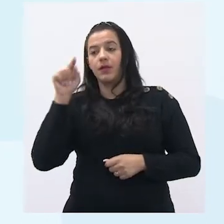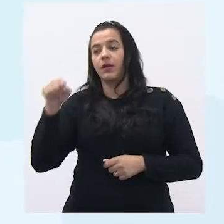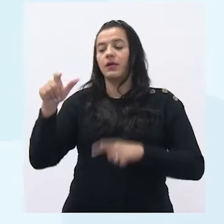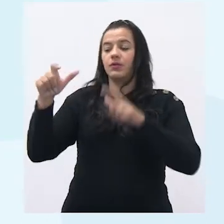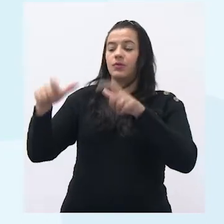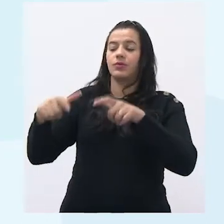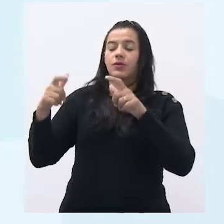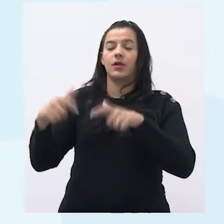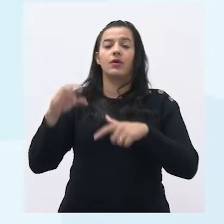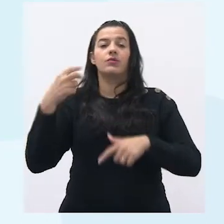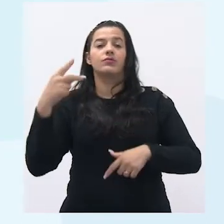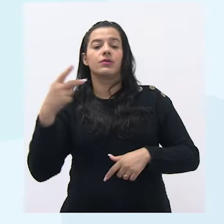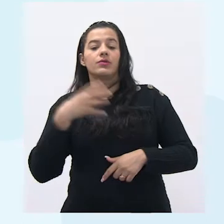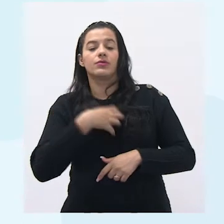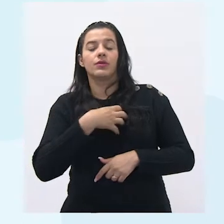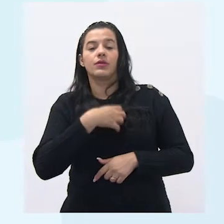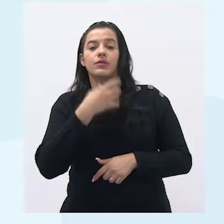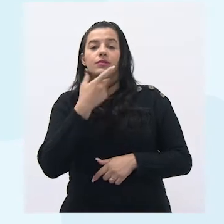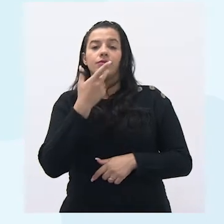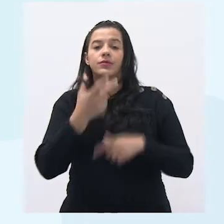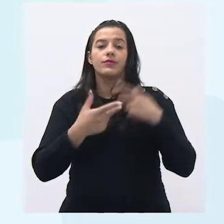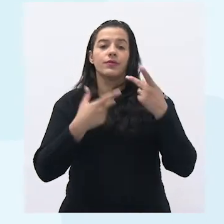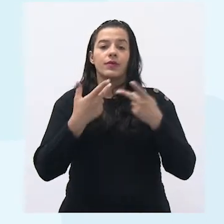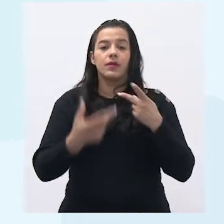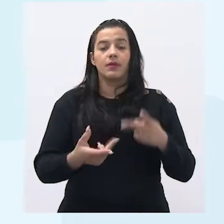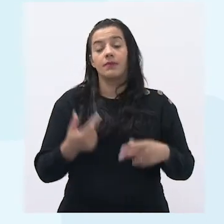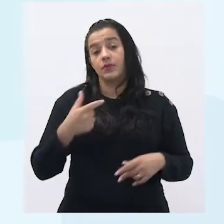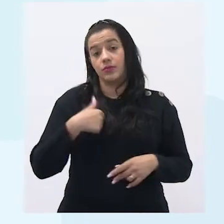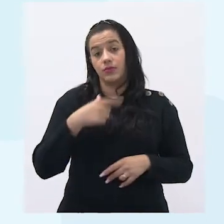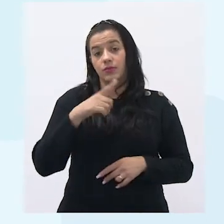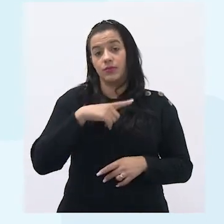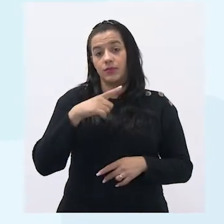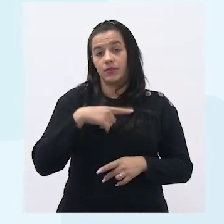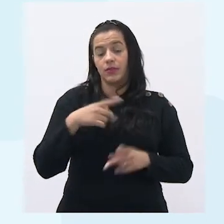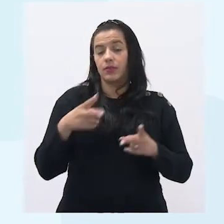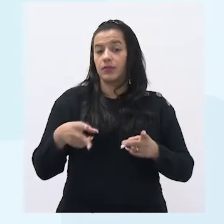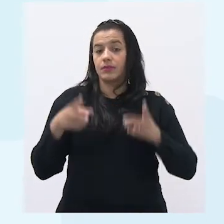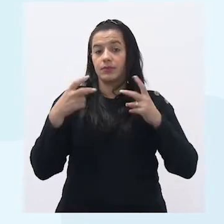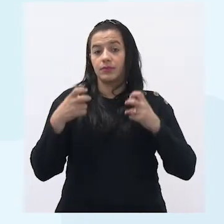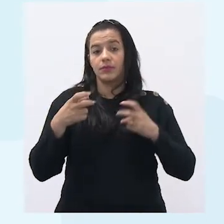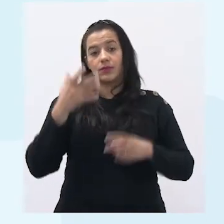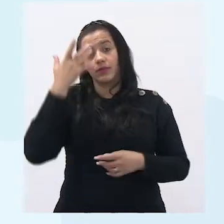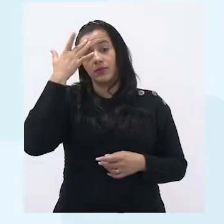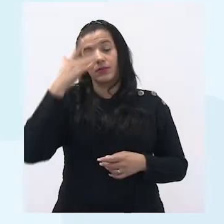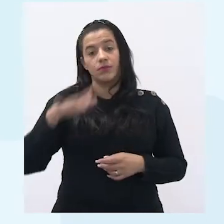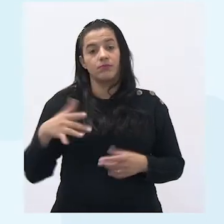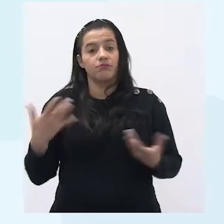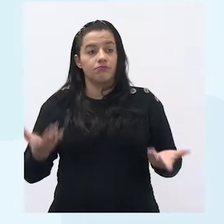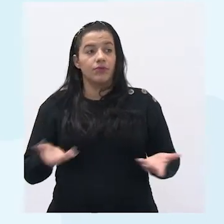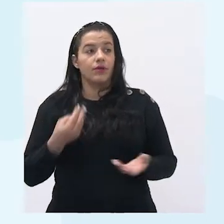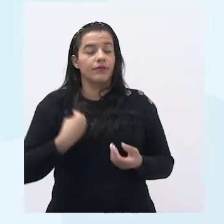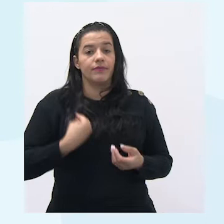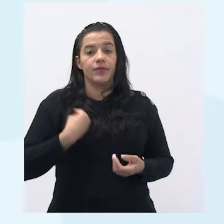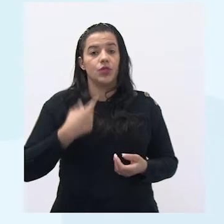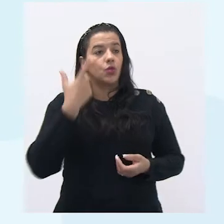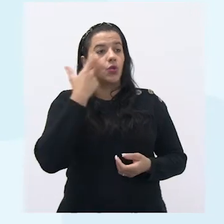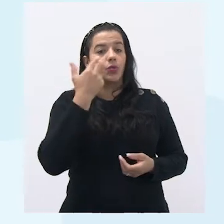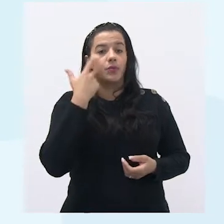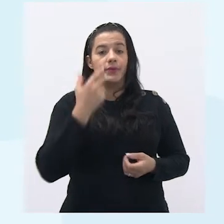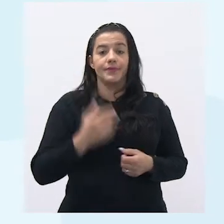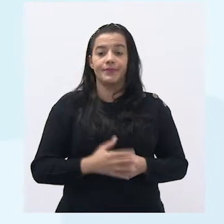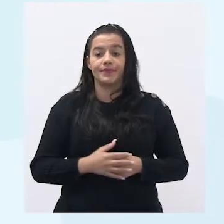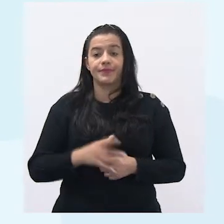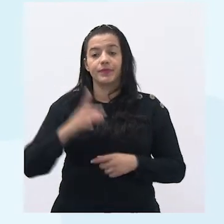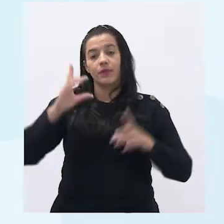olha o sotaque dele. Só que nós temos o nosso sotaque e nós não percebemos que estamos inseridos nessa realidade.